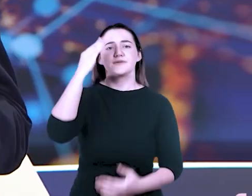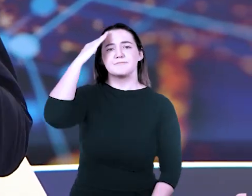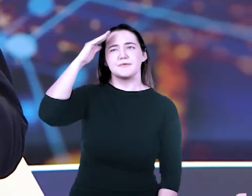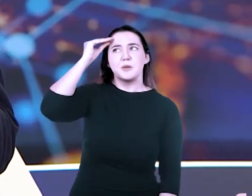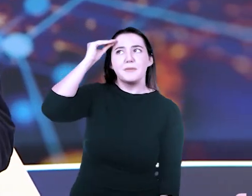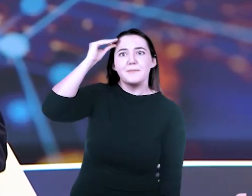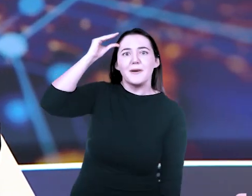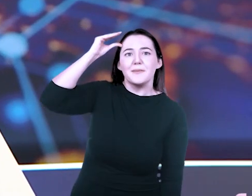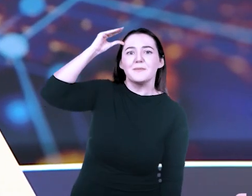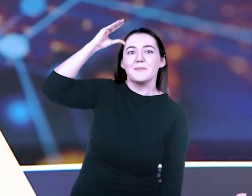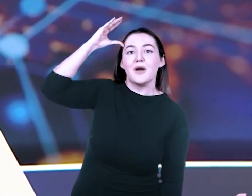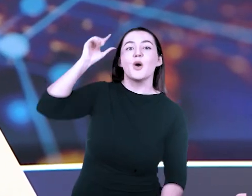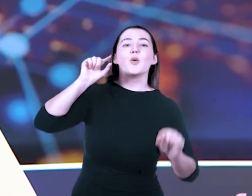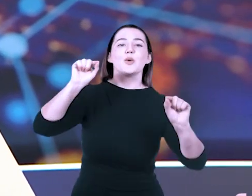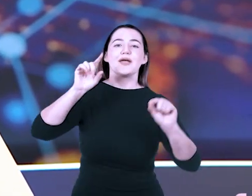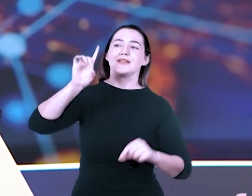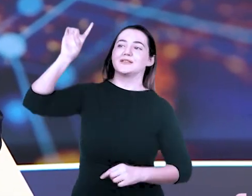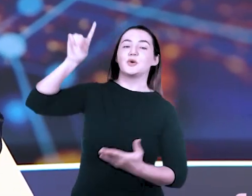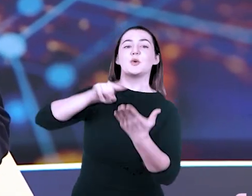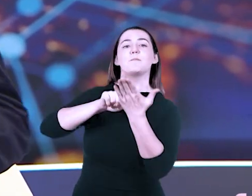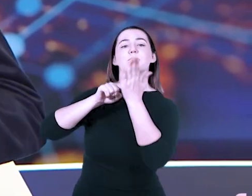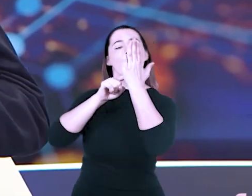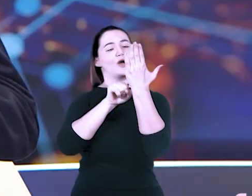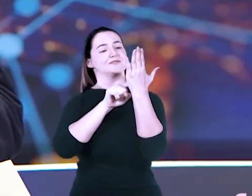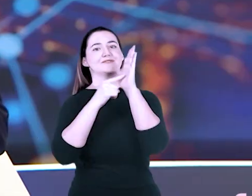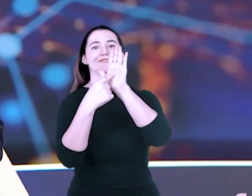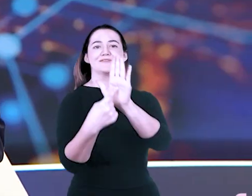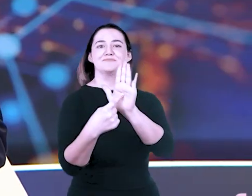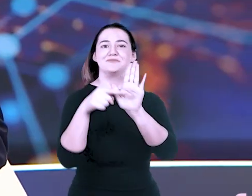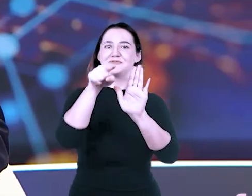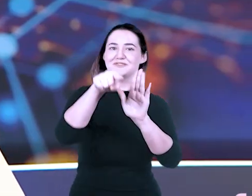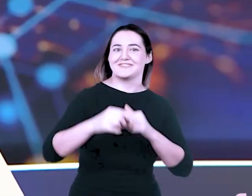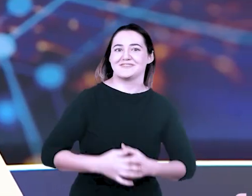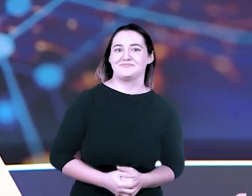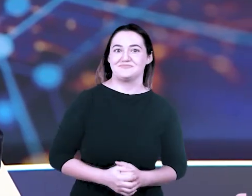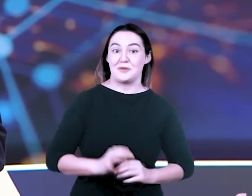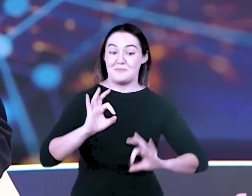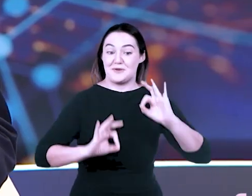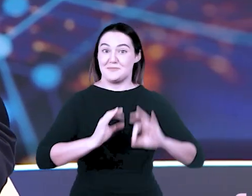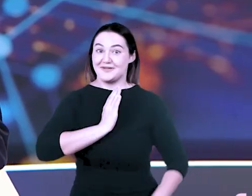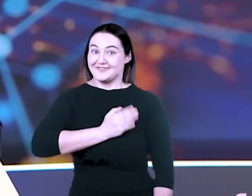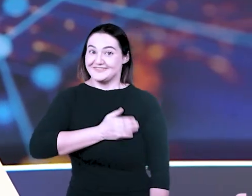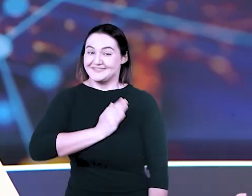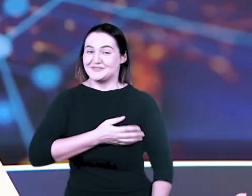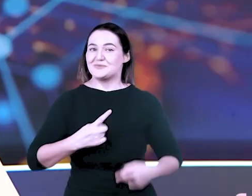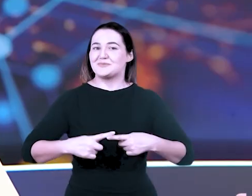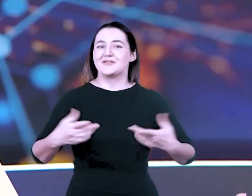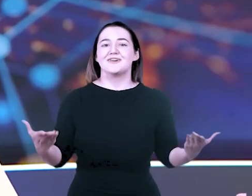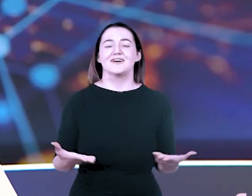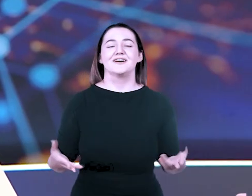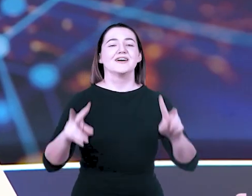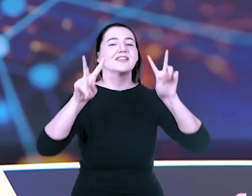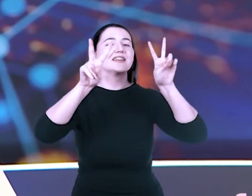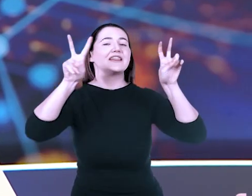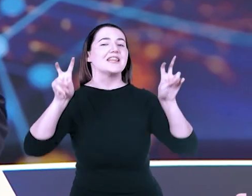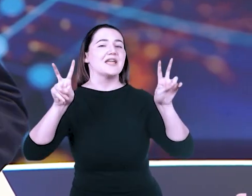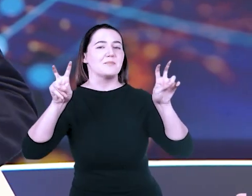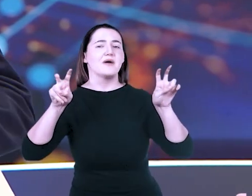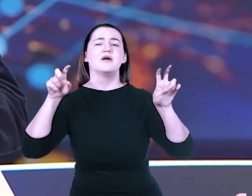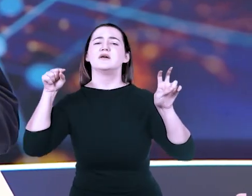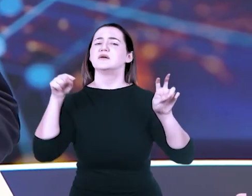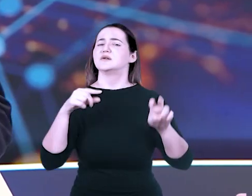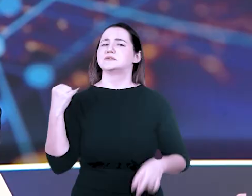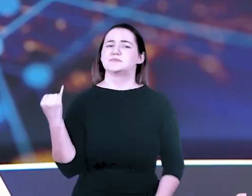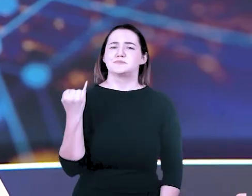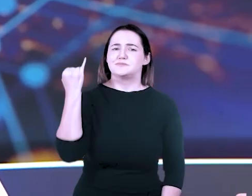entender mais e mais as revelações que Deus deixou. Então prepara o seu coração, porque o tema de hoje é um